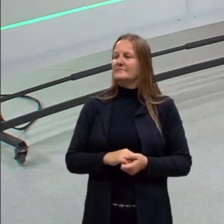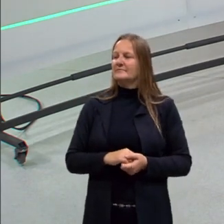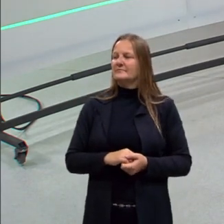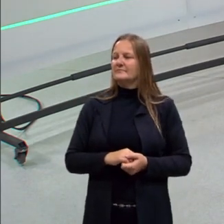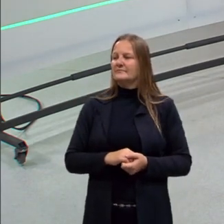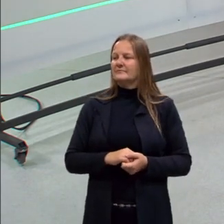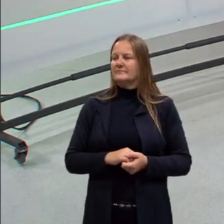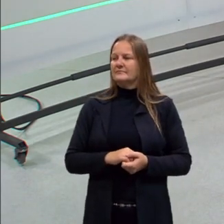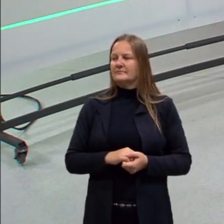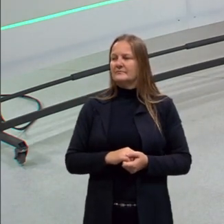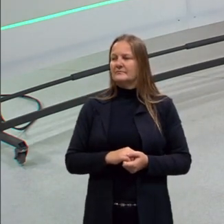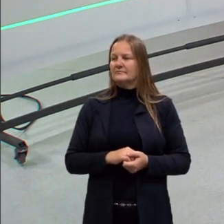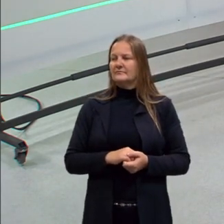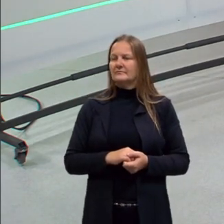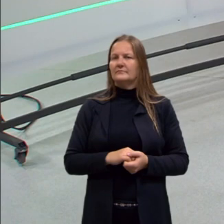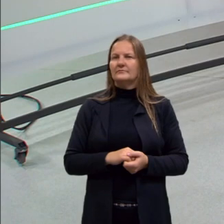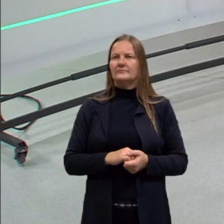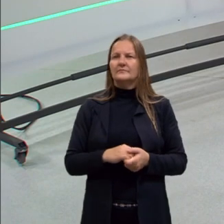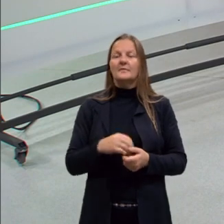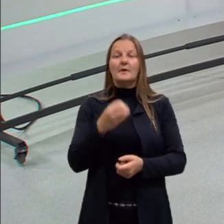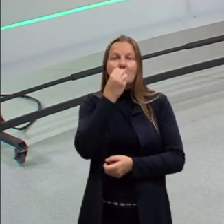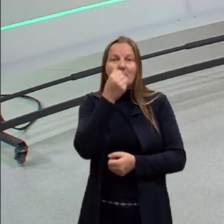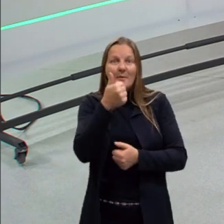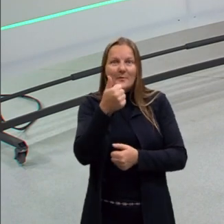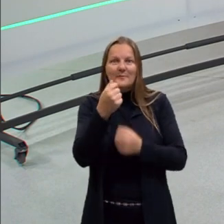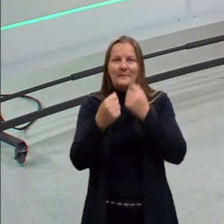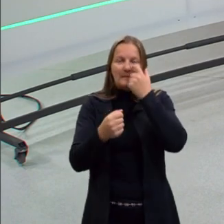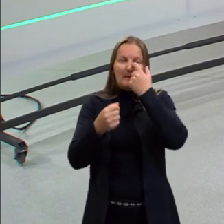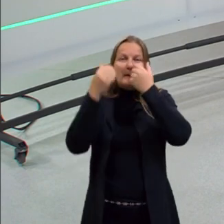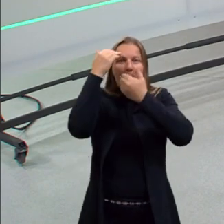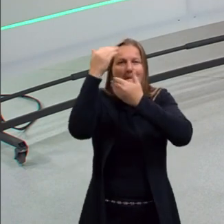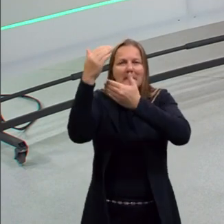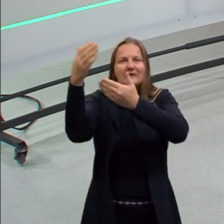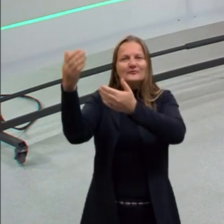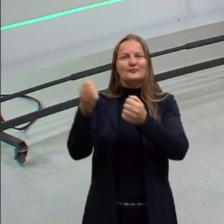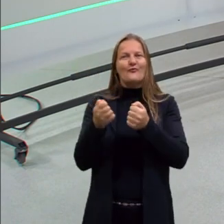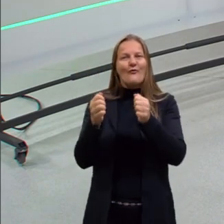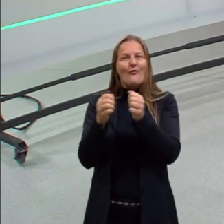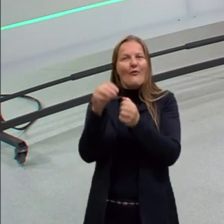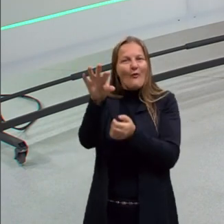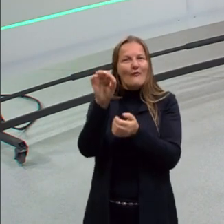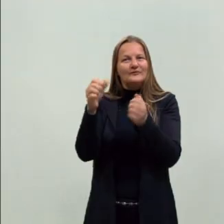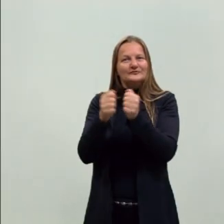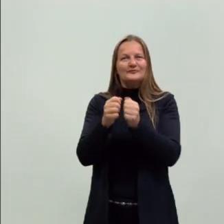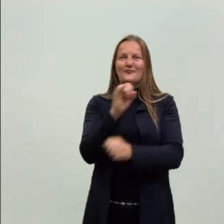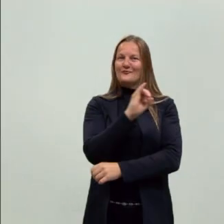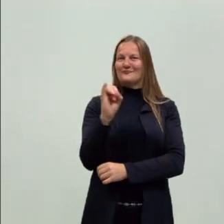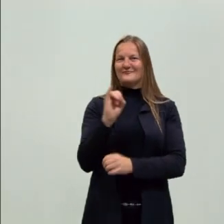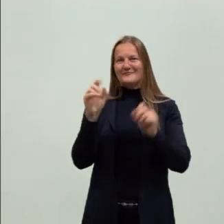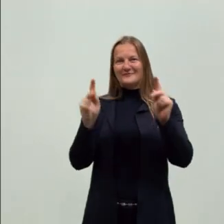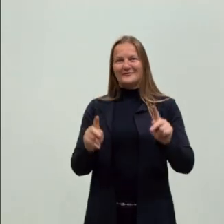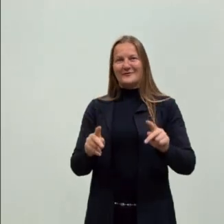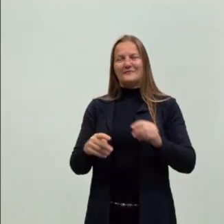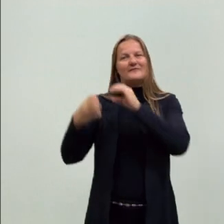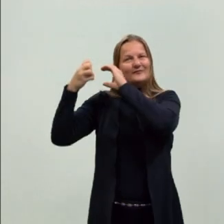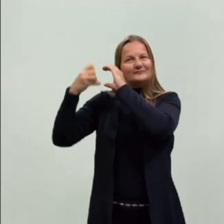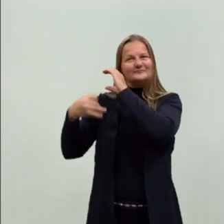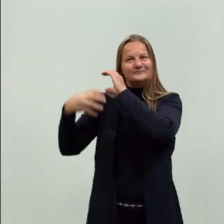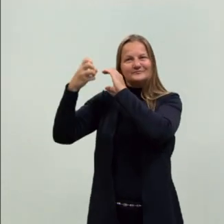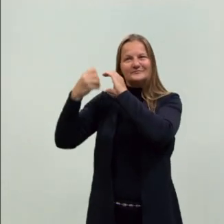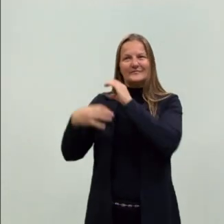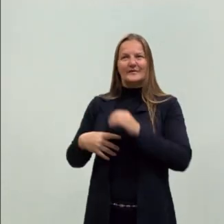falar sobre a história dos Bandeirantes tudo bom Douglas agradeceu o convite aí mandar um oi pessoal fazer a minha áudio-descrição